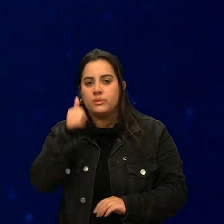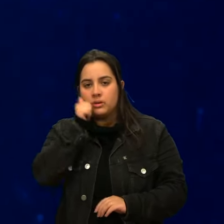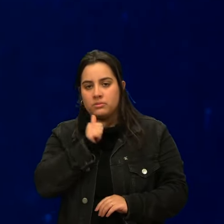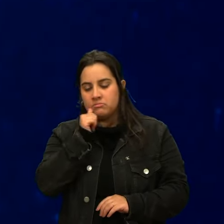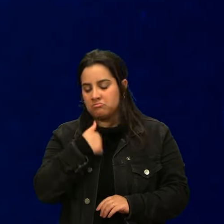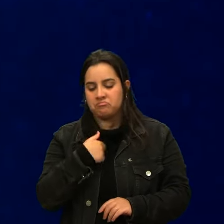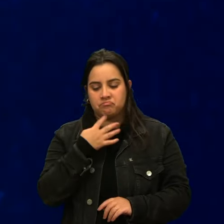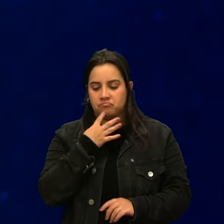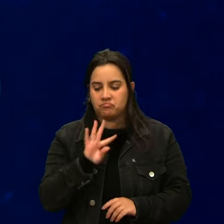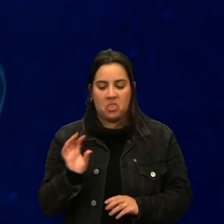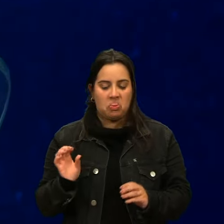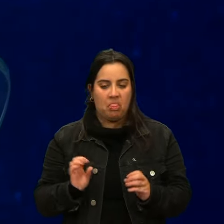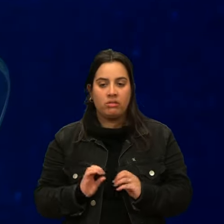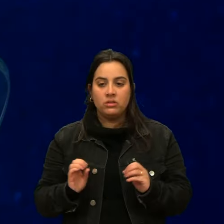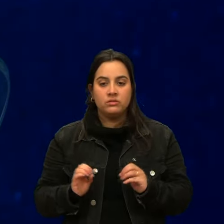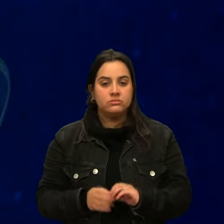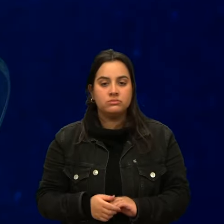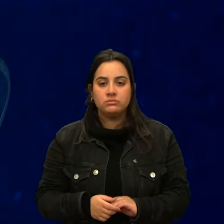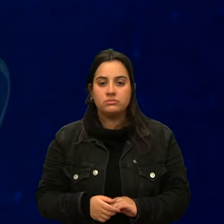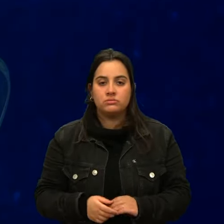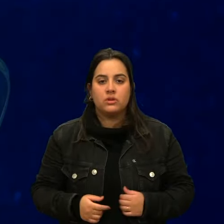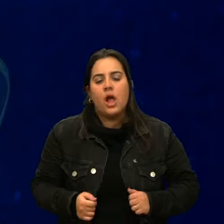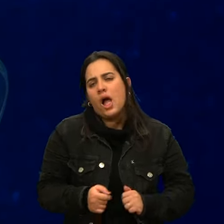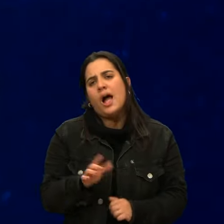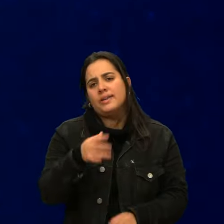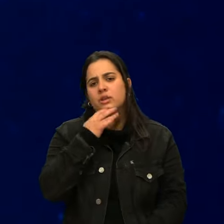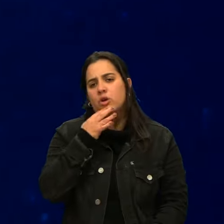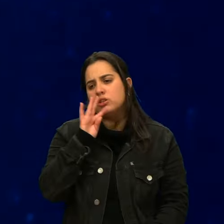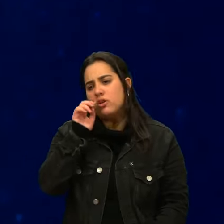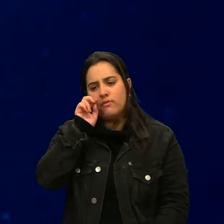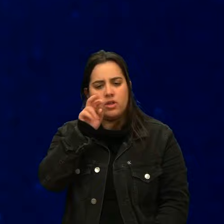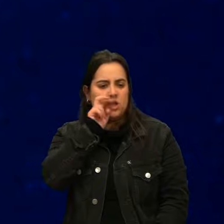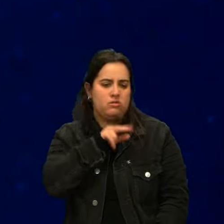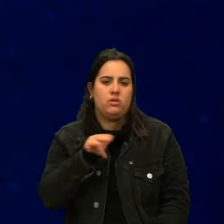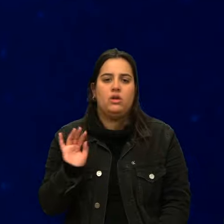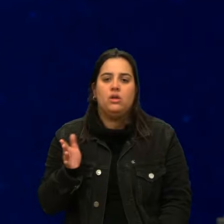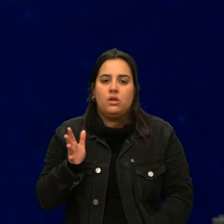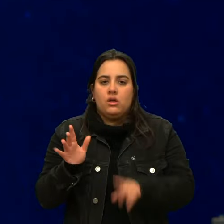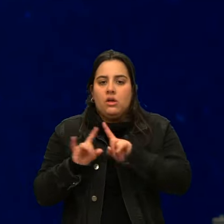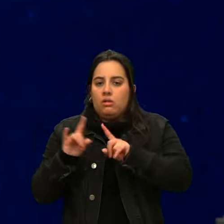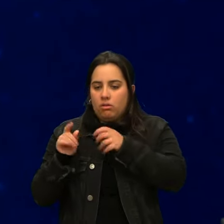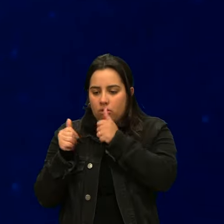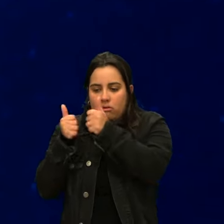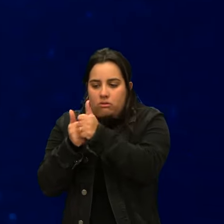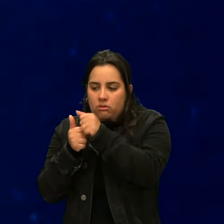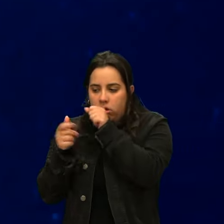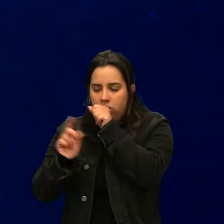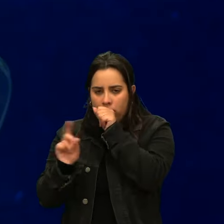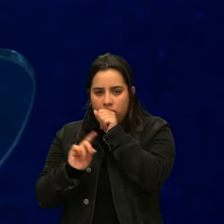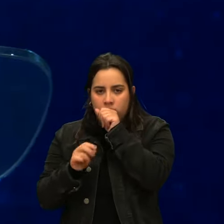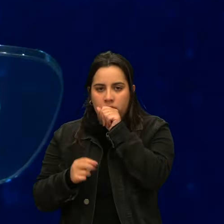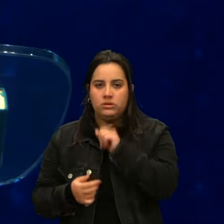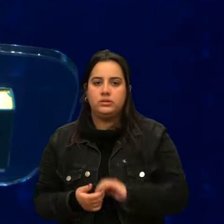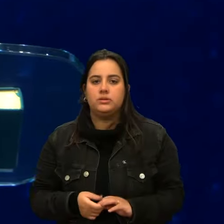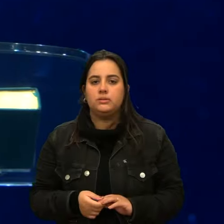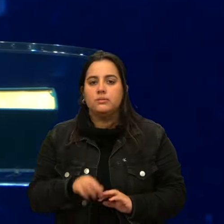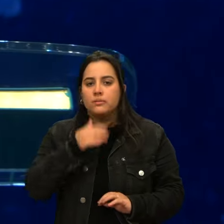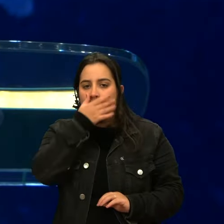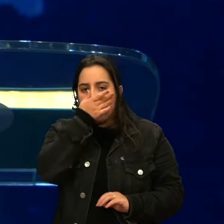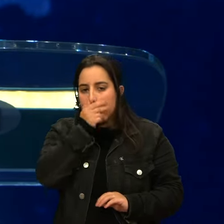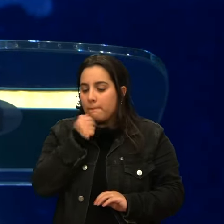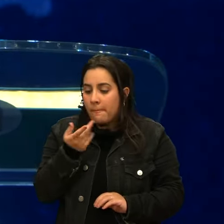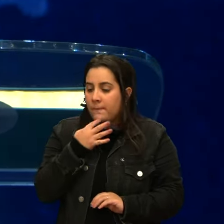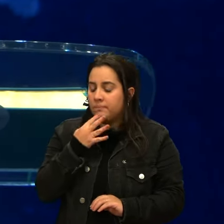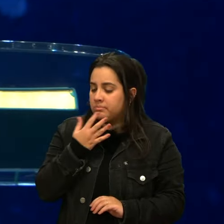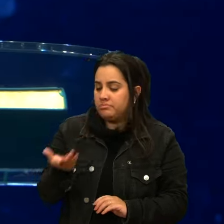não conhecia. Assim, conhecia assim, que eu já tinha visto aqui na PIB, mas eu não era próxima daquela menina. Eu nem falava com